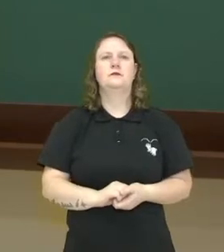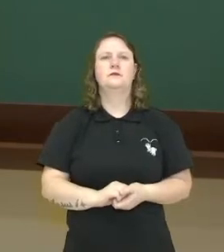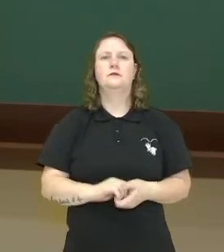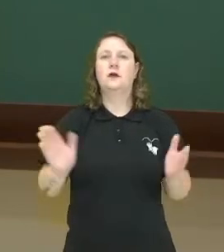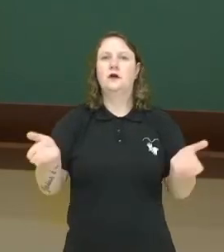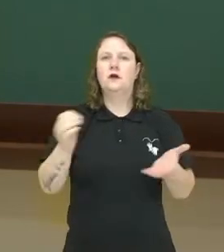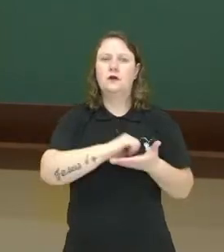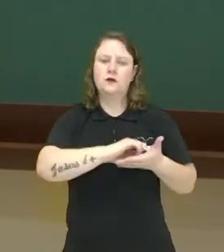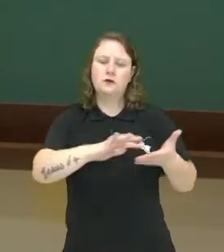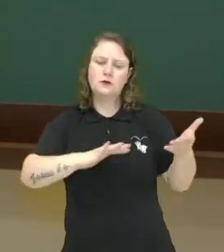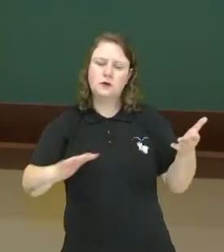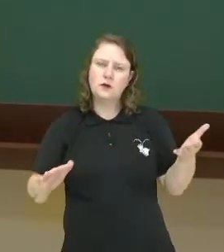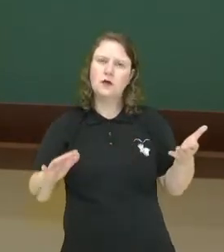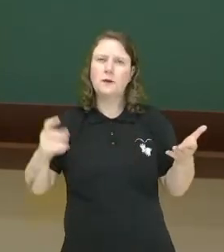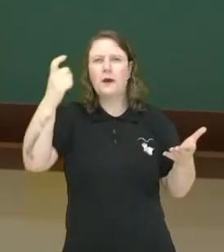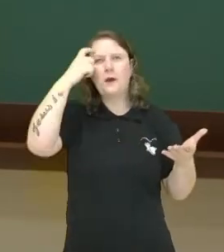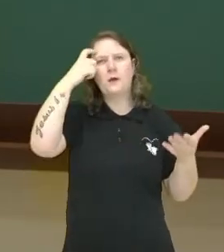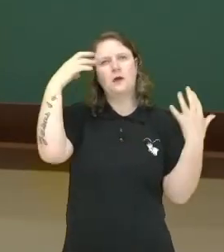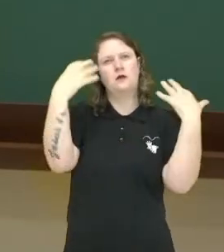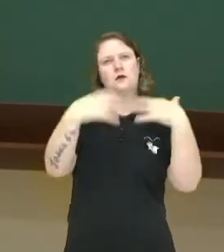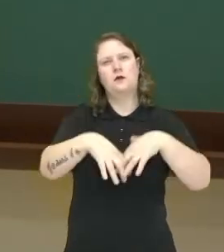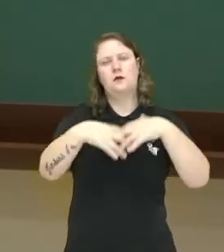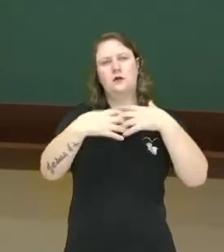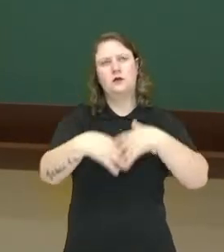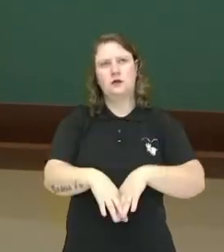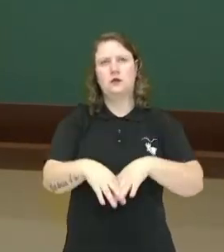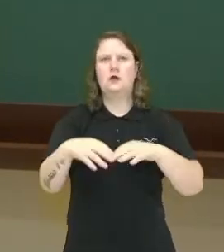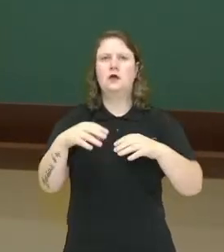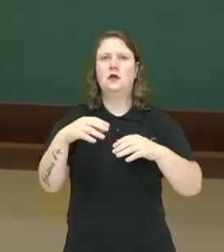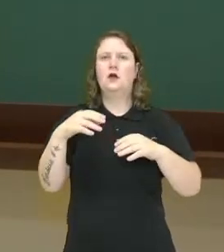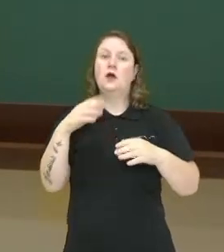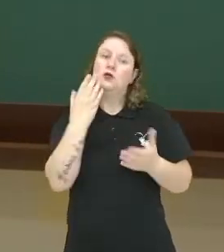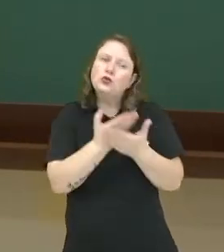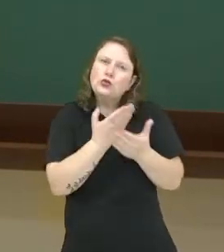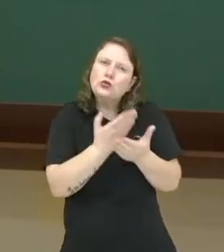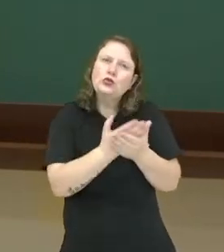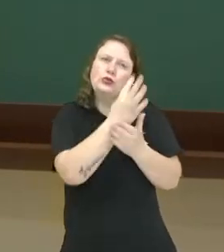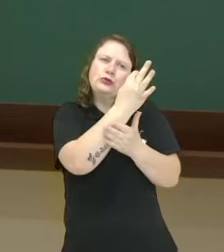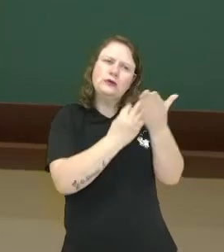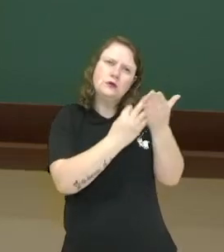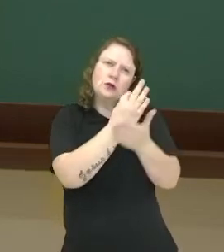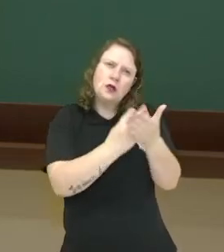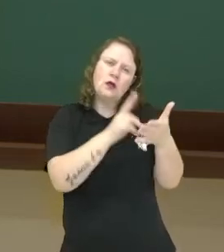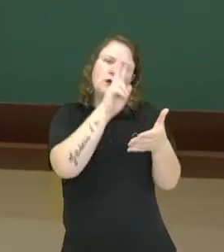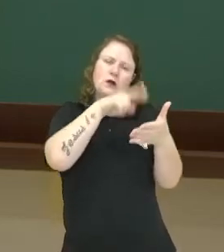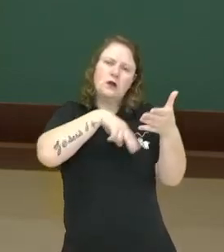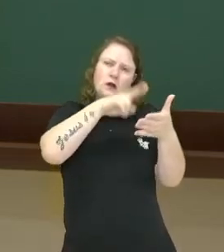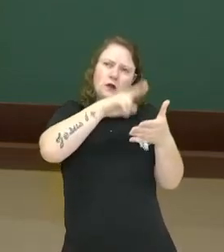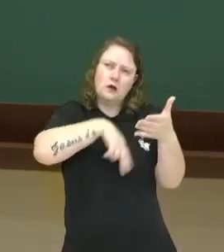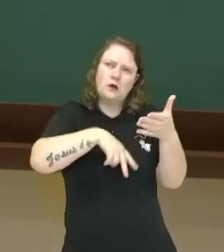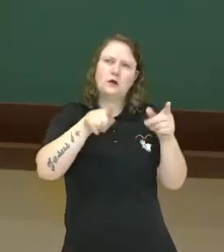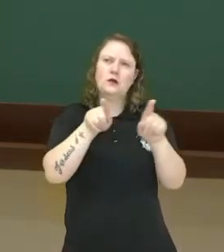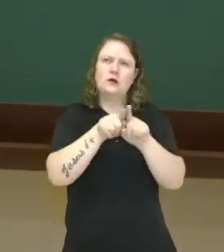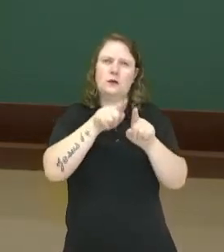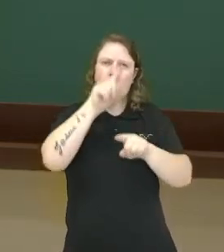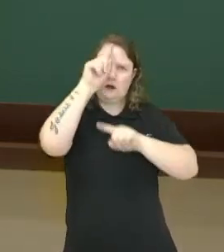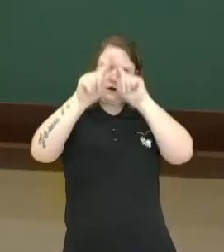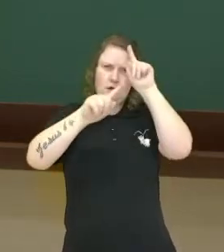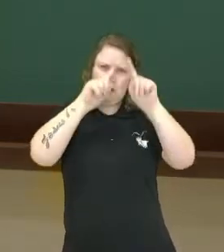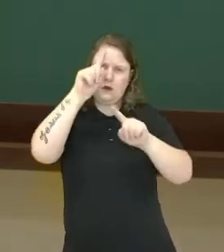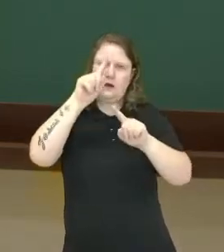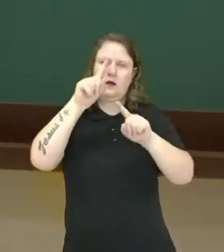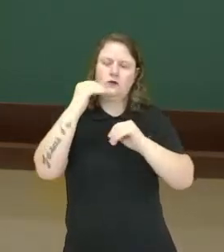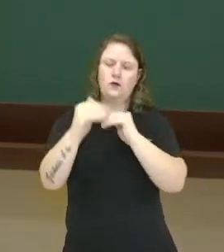uma atividadezinha para a gente pensar nessa questão, né? De acordo com os estudos ali que nós falamos, toda essa ideia de